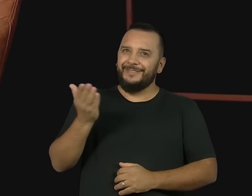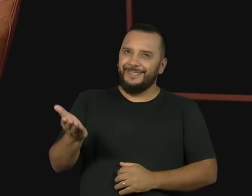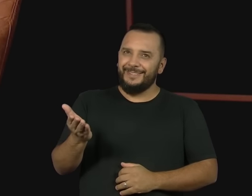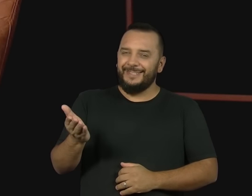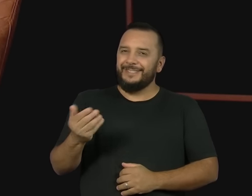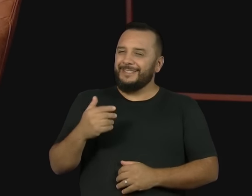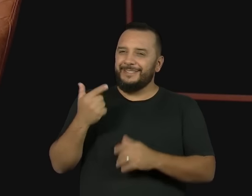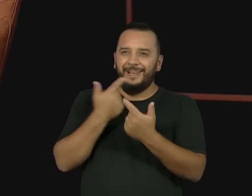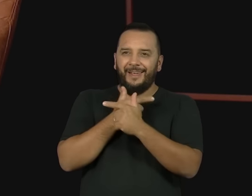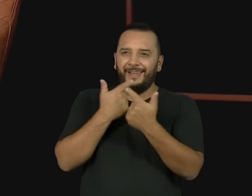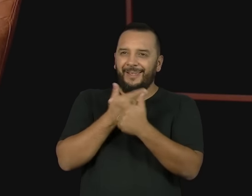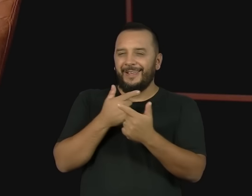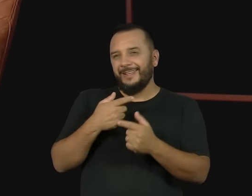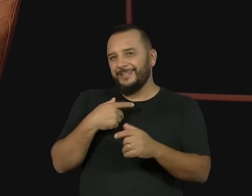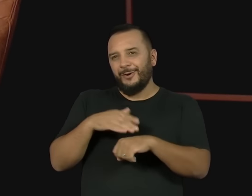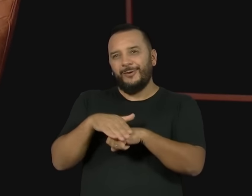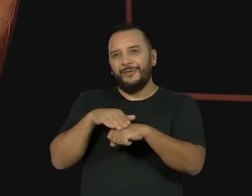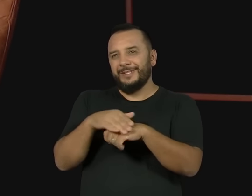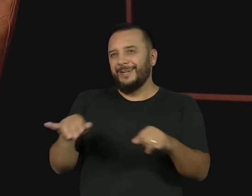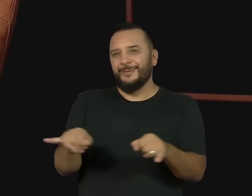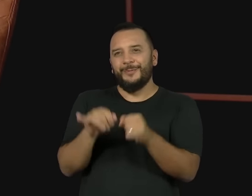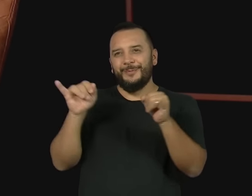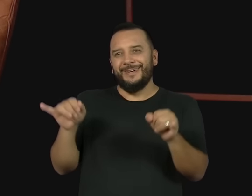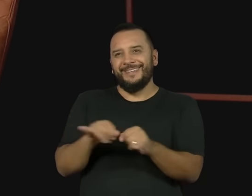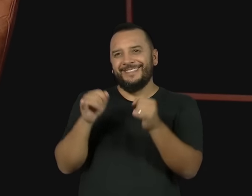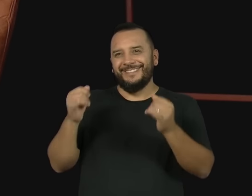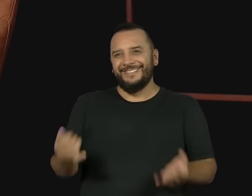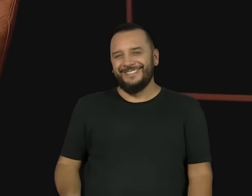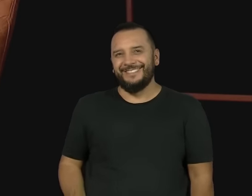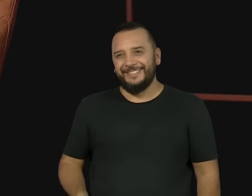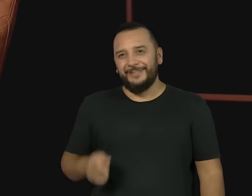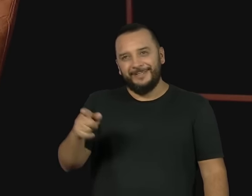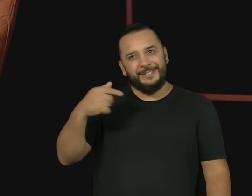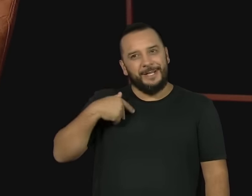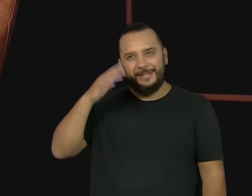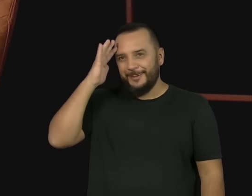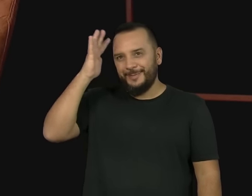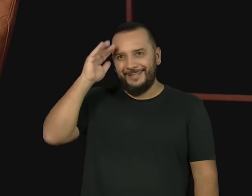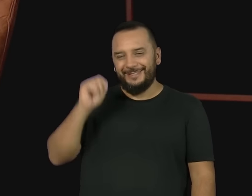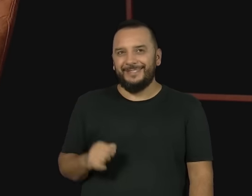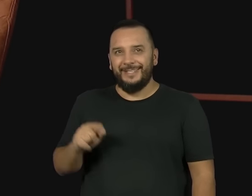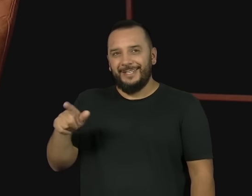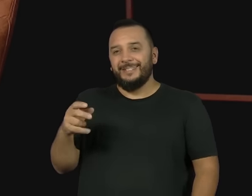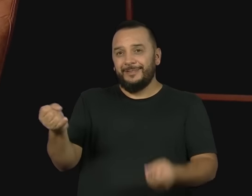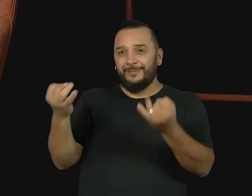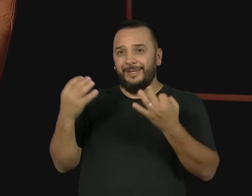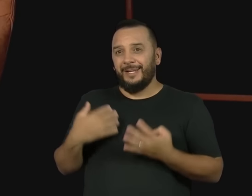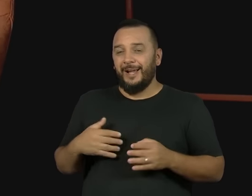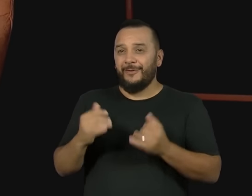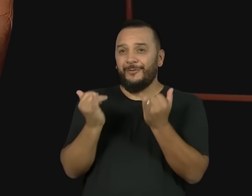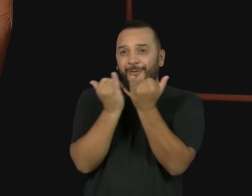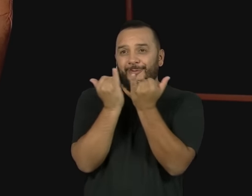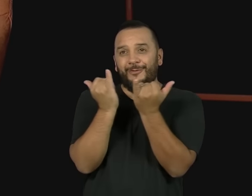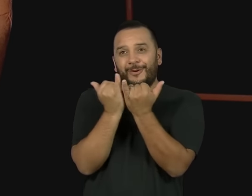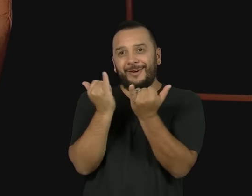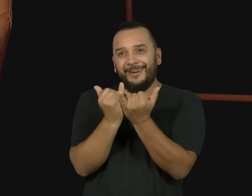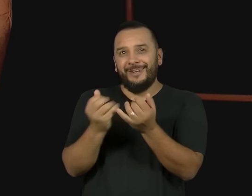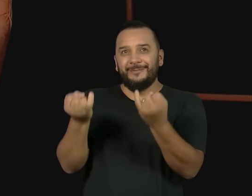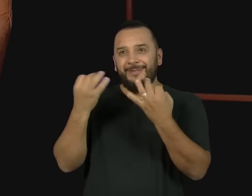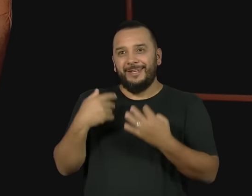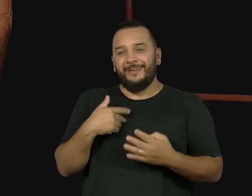divertia, falava cada bobagem, você não pode imaginar. E ele me contava um monte de fofoca também,